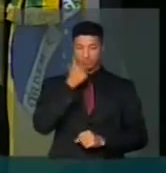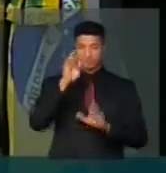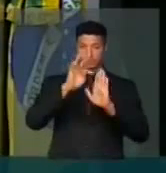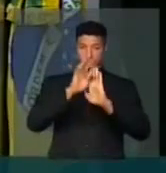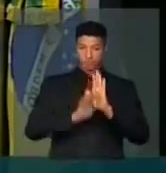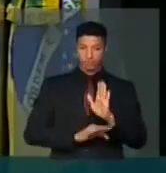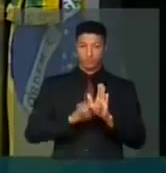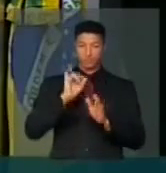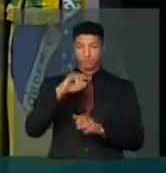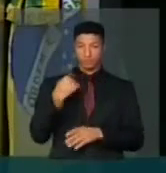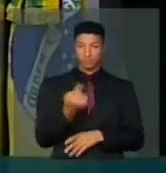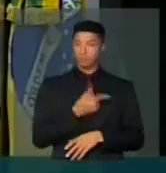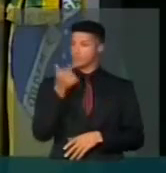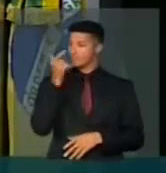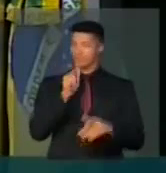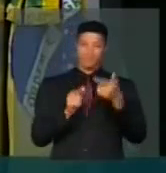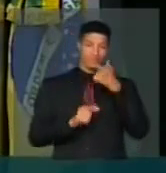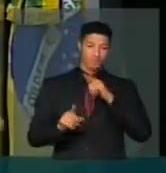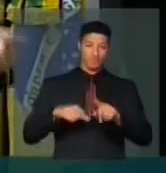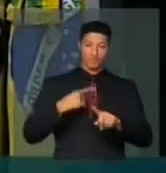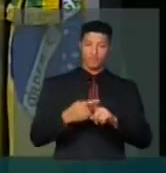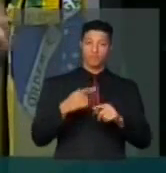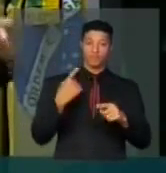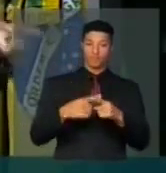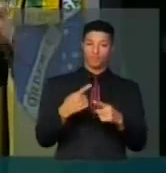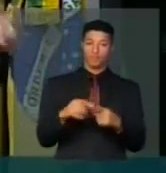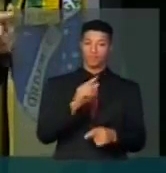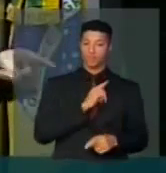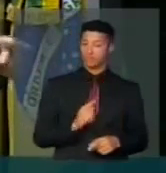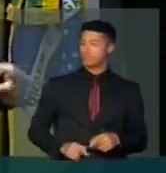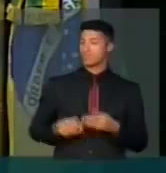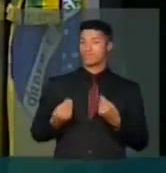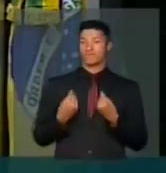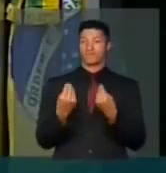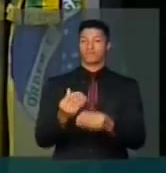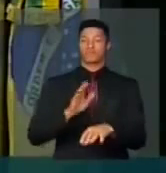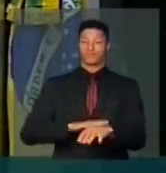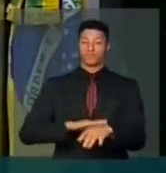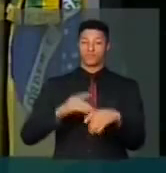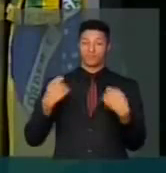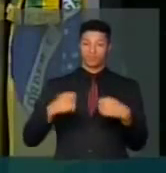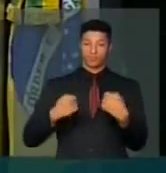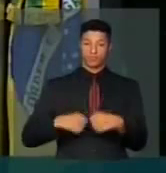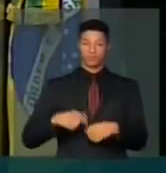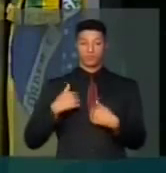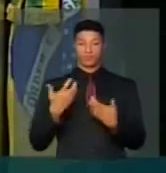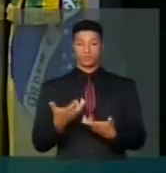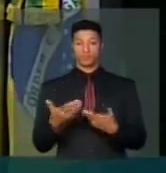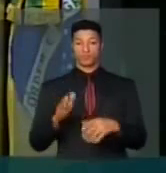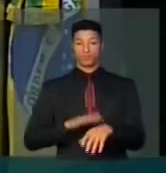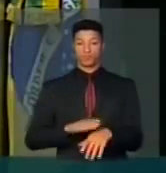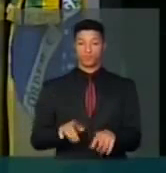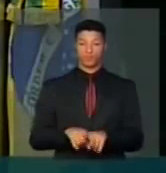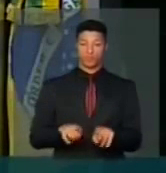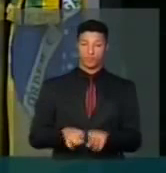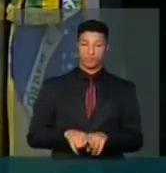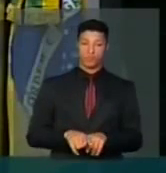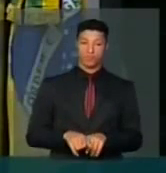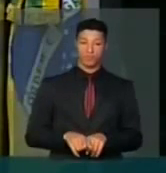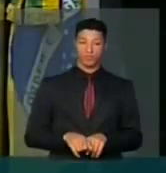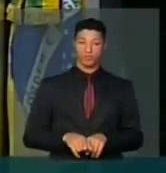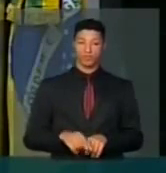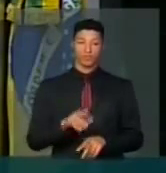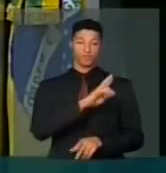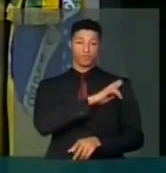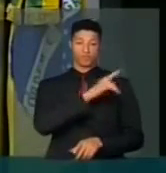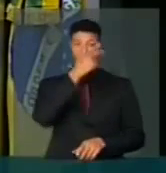texto. Se nós não conseguimos mais, foi porque o governo não nos deu o tempo necessário. Quero aqui também elogiar o